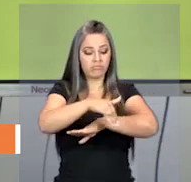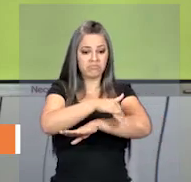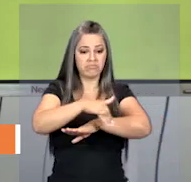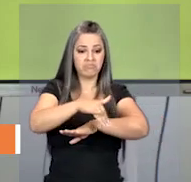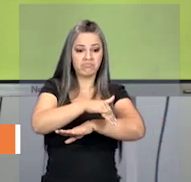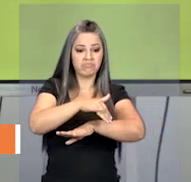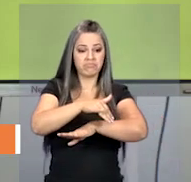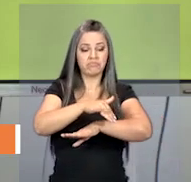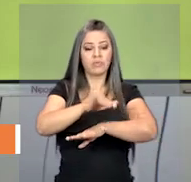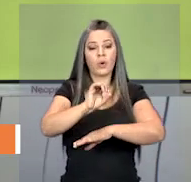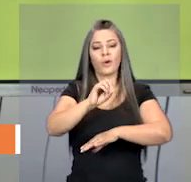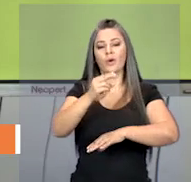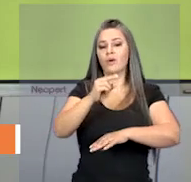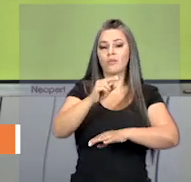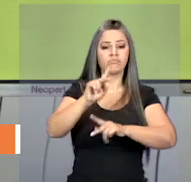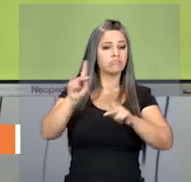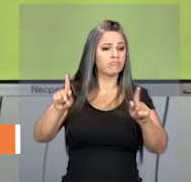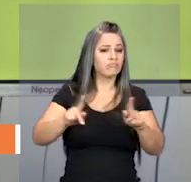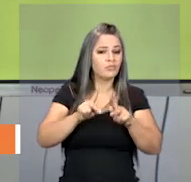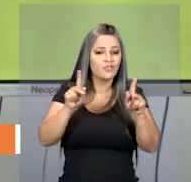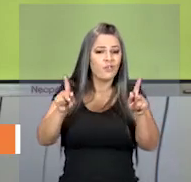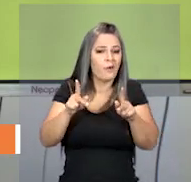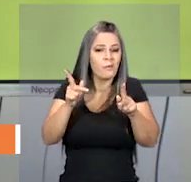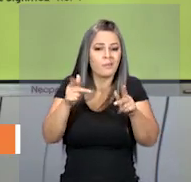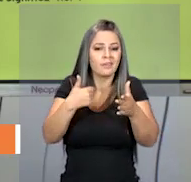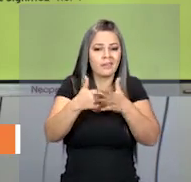na cidade, no espaço, não é?